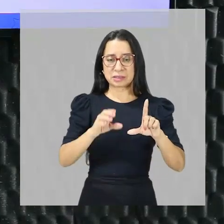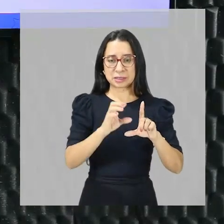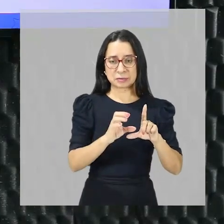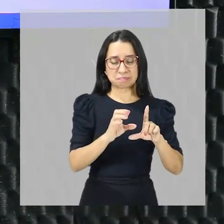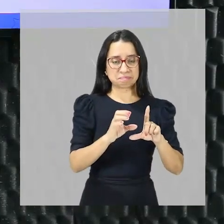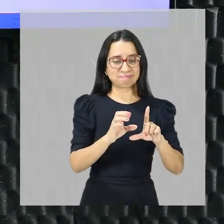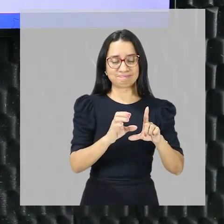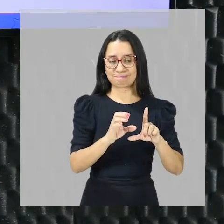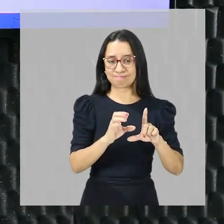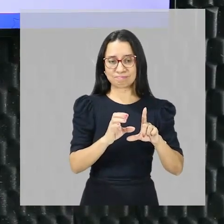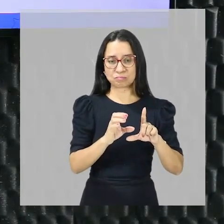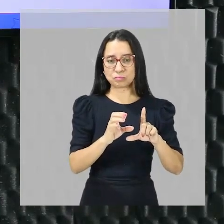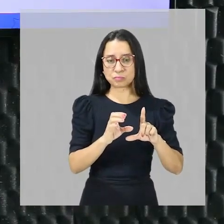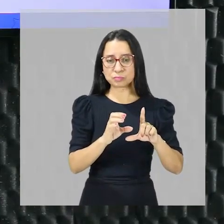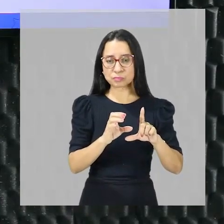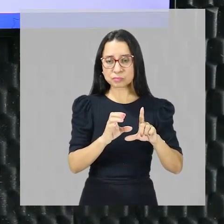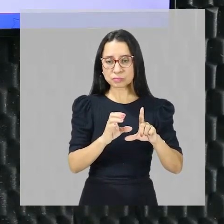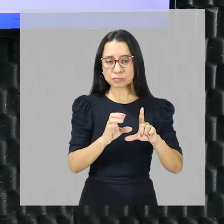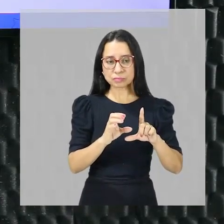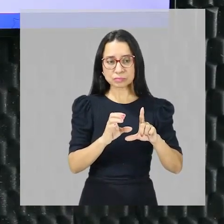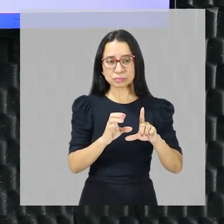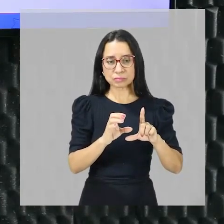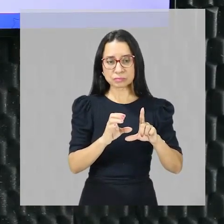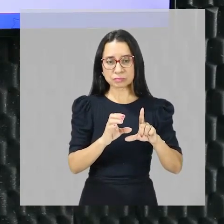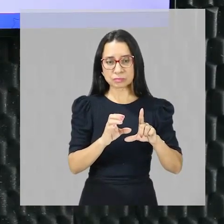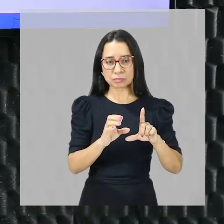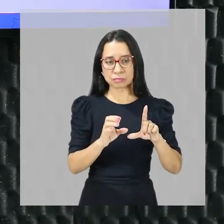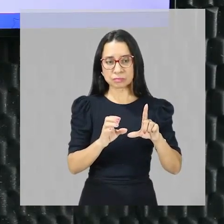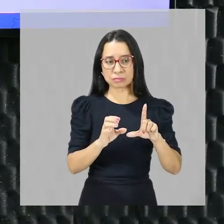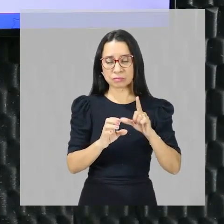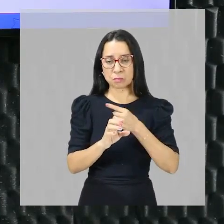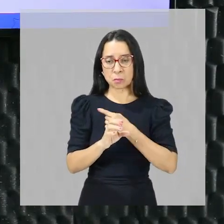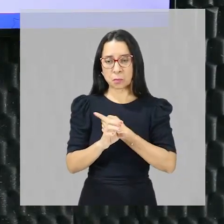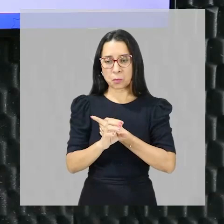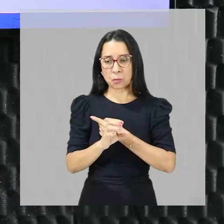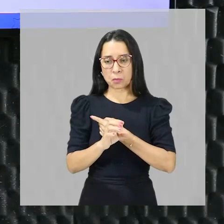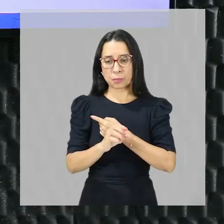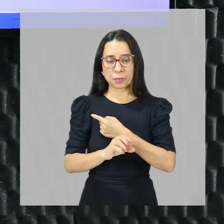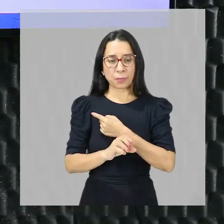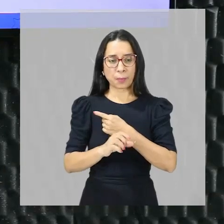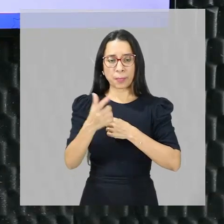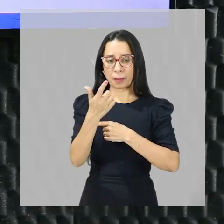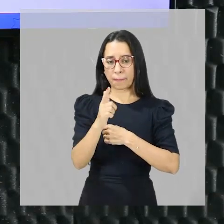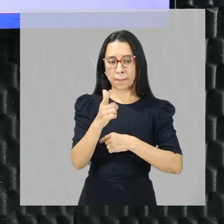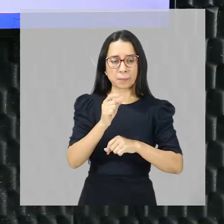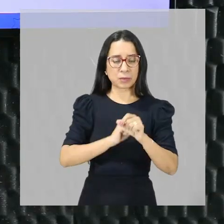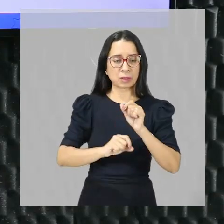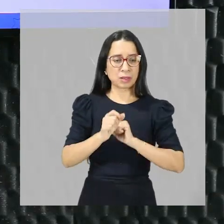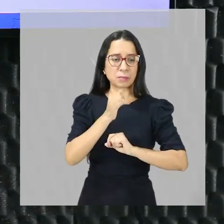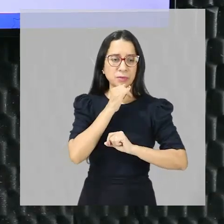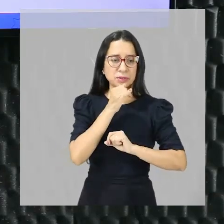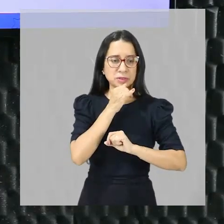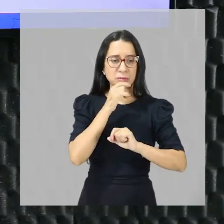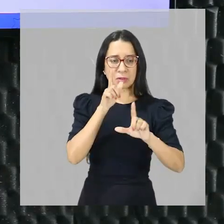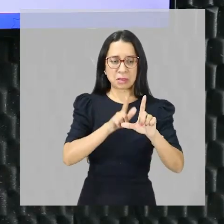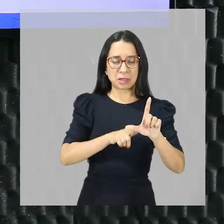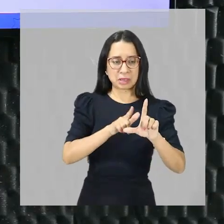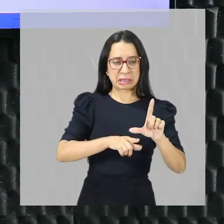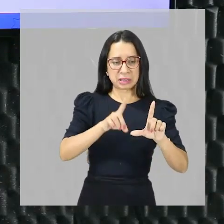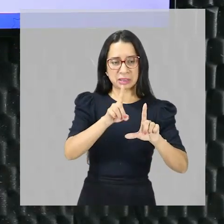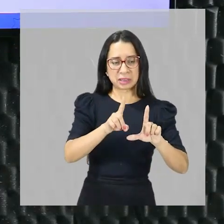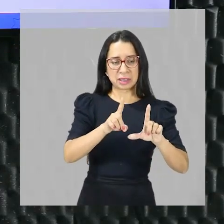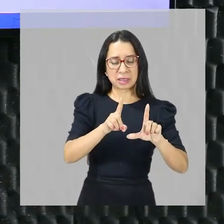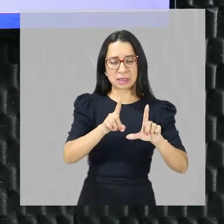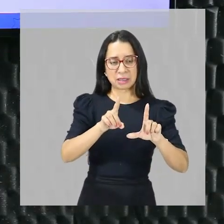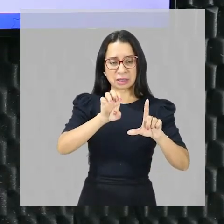chove bastante. Tu tem desertificação, por exemplo, na Amazônia, galera, de um clima equatorial. Não tem, tá certo? Tu poderia ter